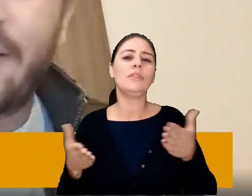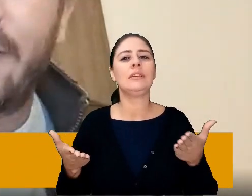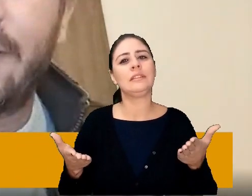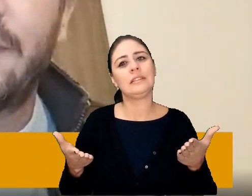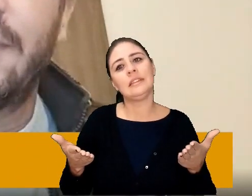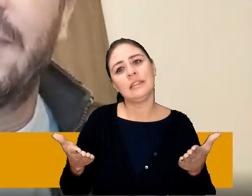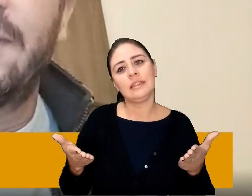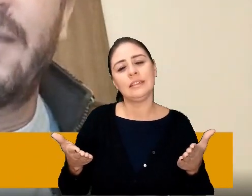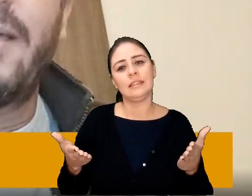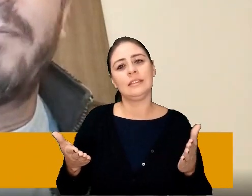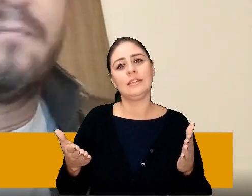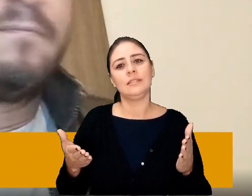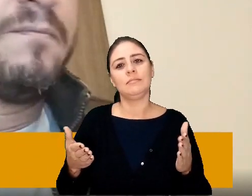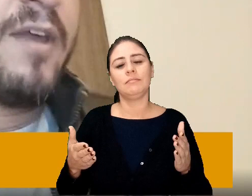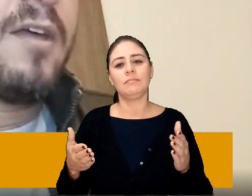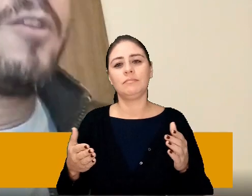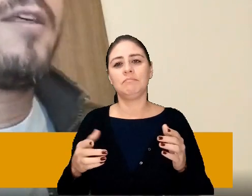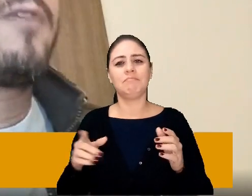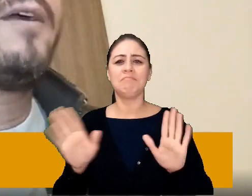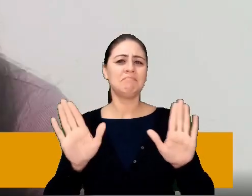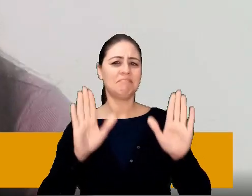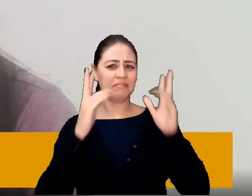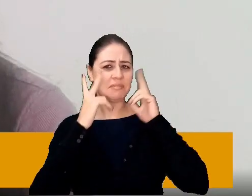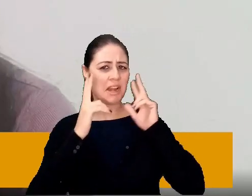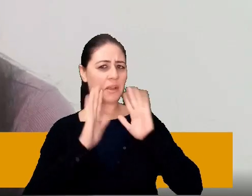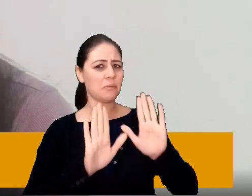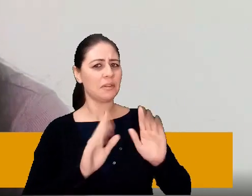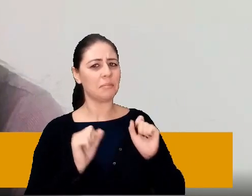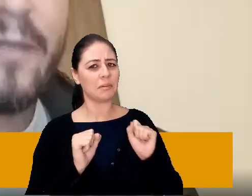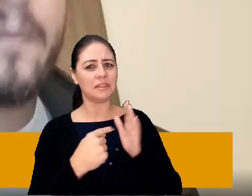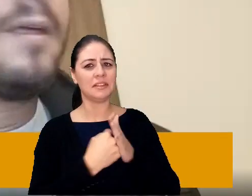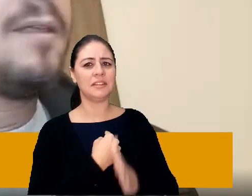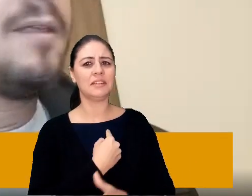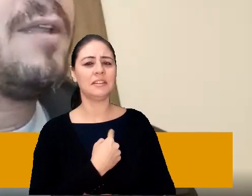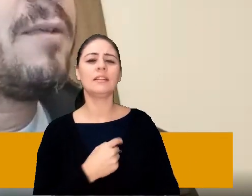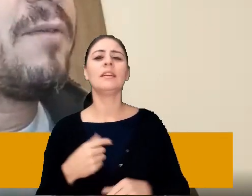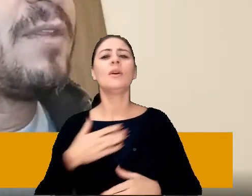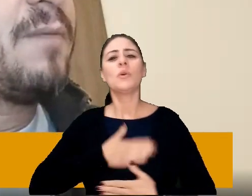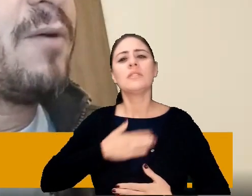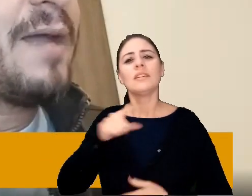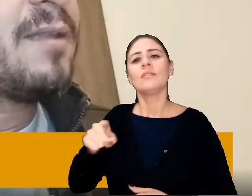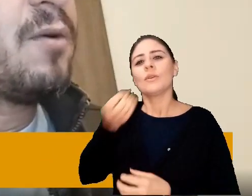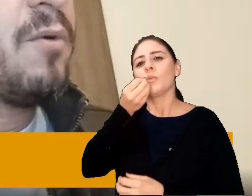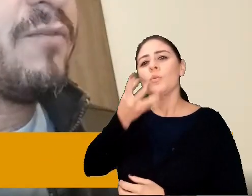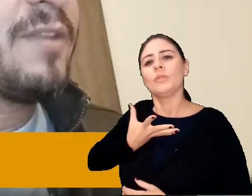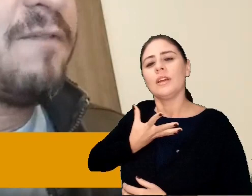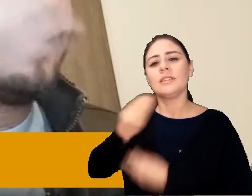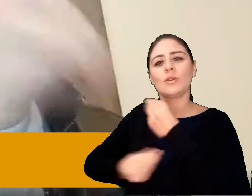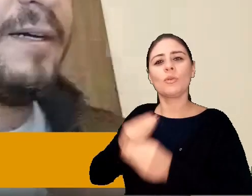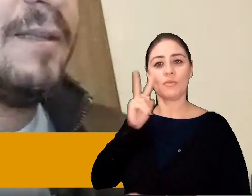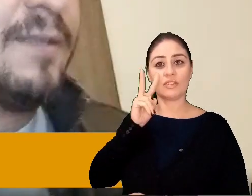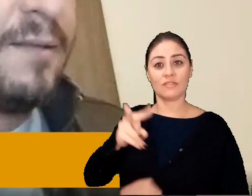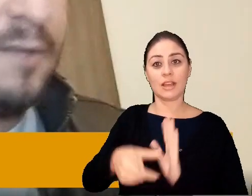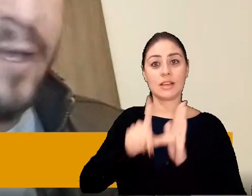questão assim, né? Mas acredito que seja tocante. Tranquilo. Tranquilo. Então, eu queria, assim, que você me contasse, assim, como que você